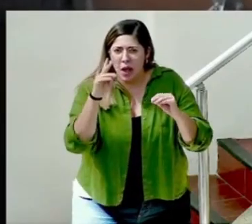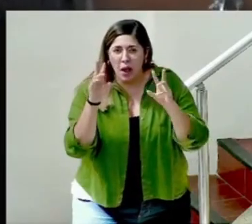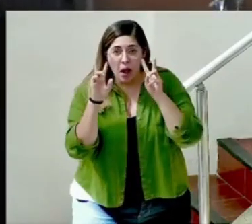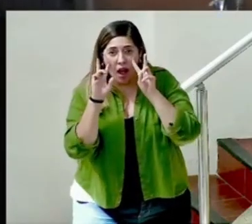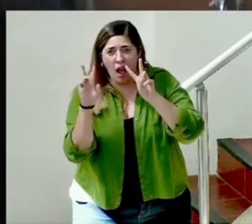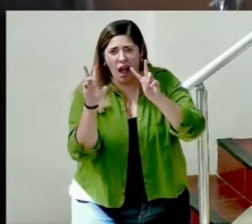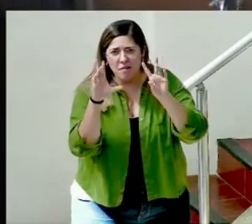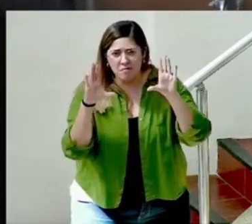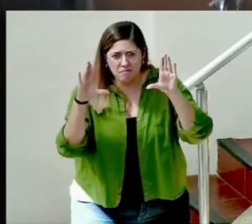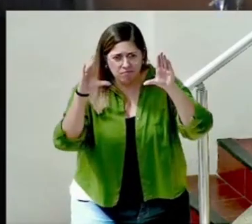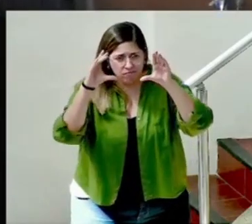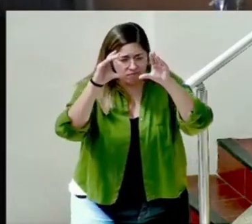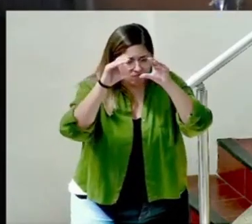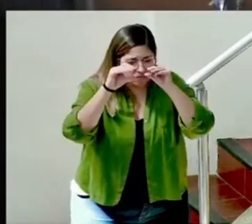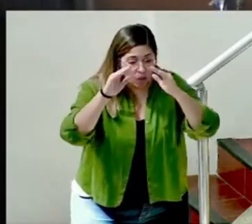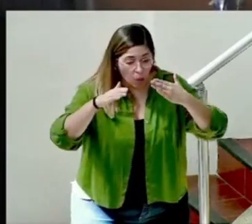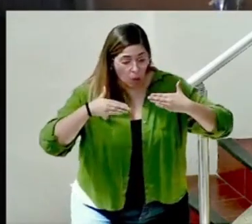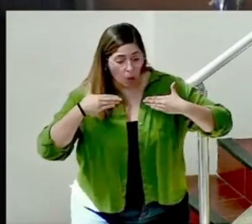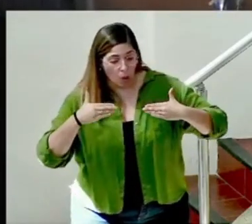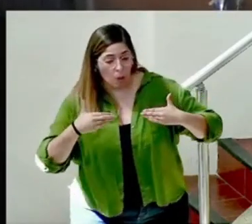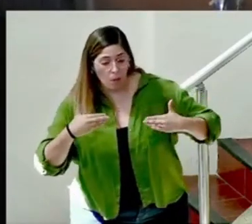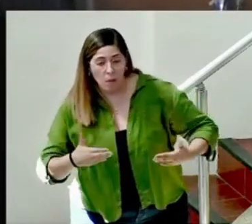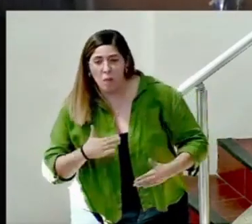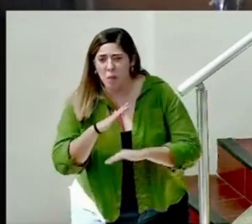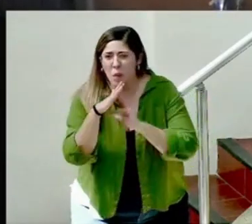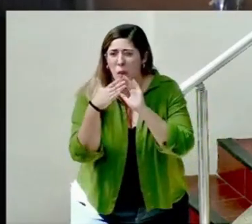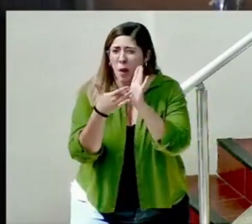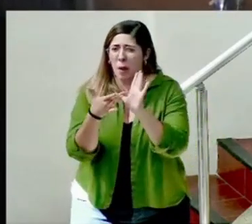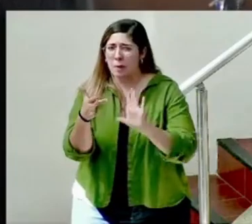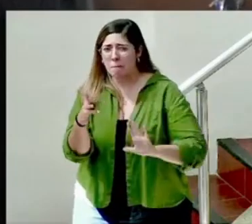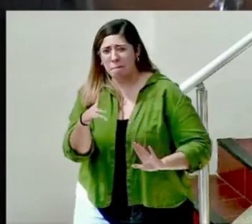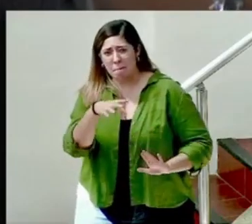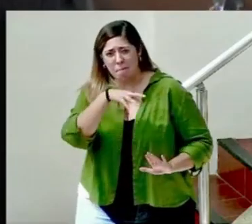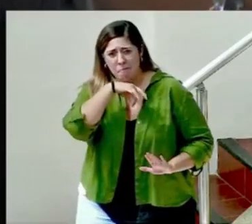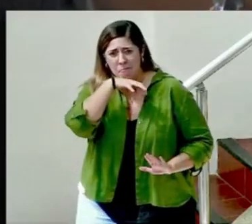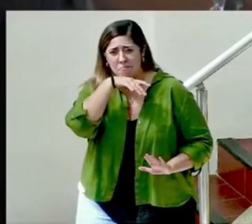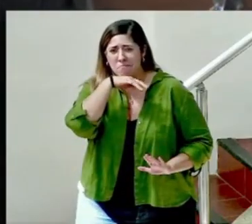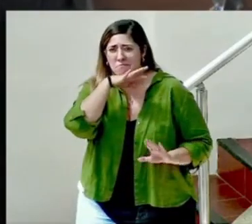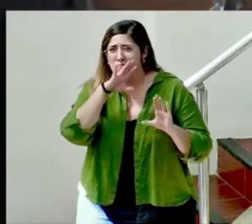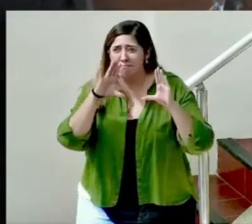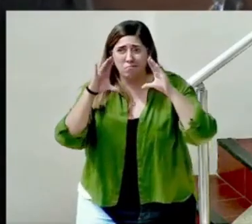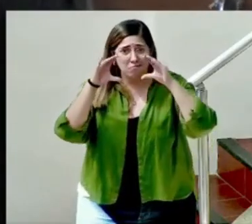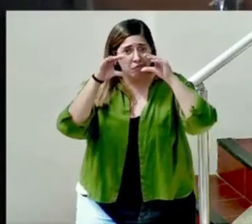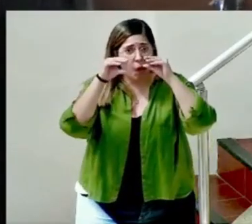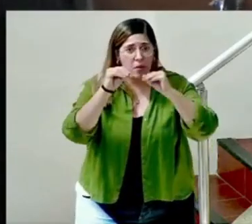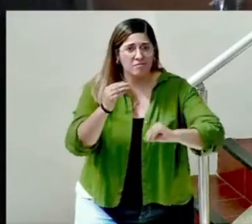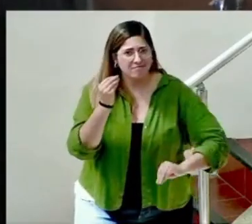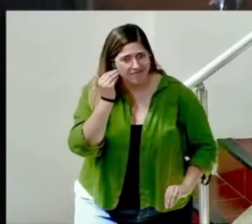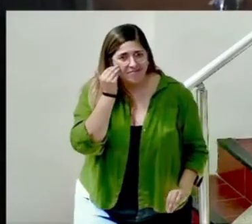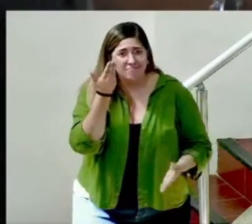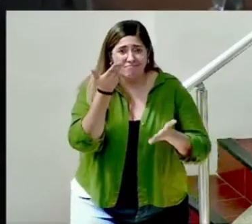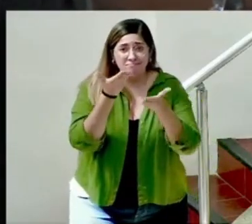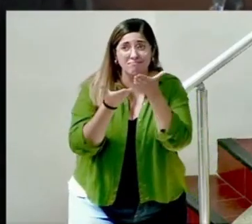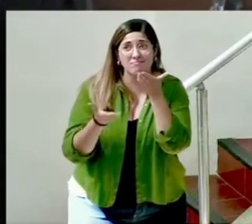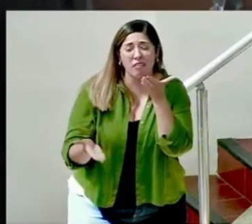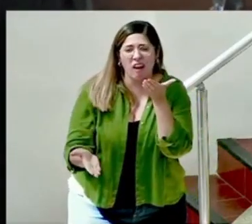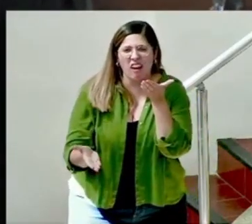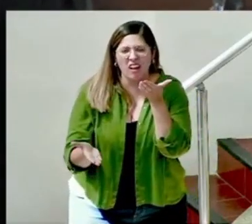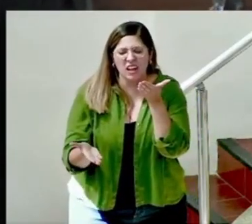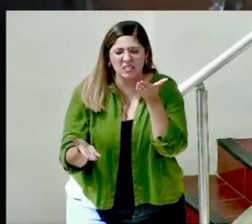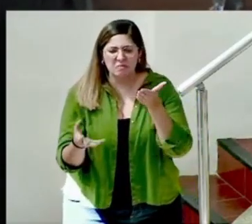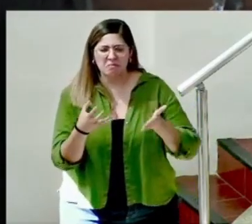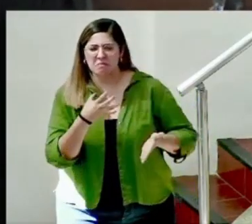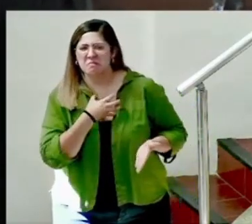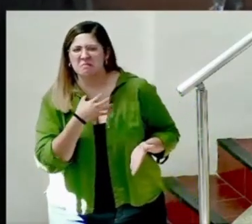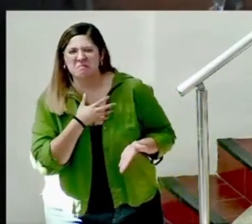corpo dele estará escuro. A pessoa fica desorientada. Coisas como insensibilidade,